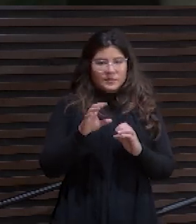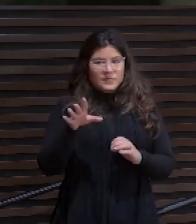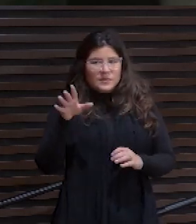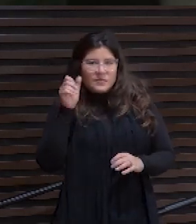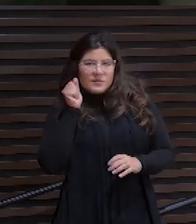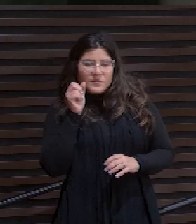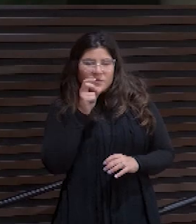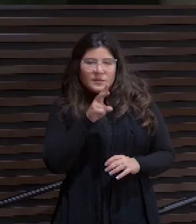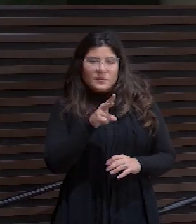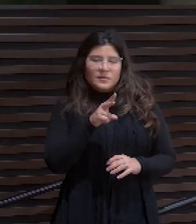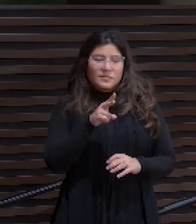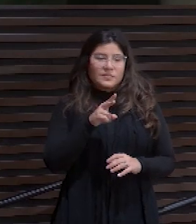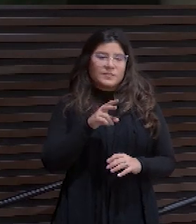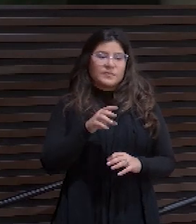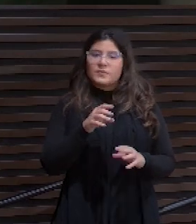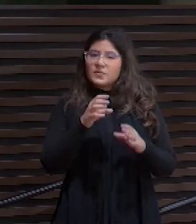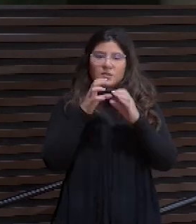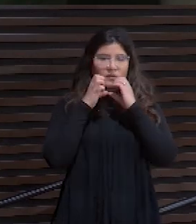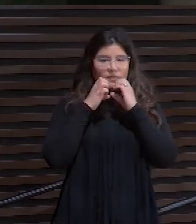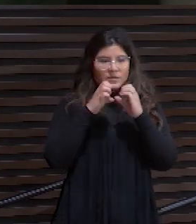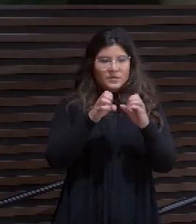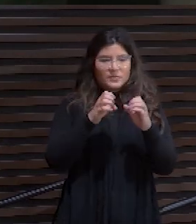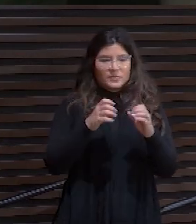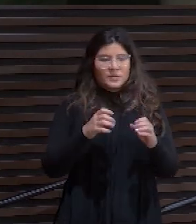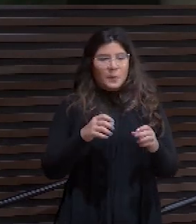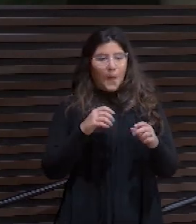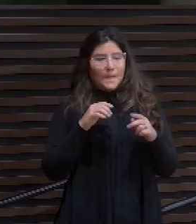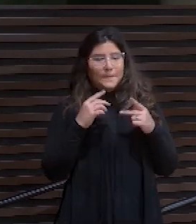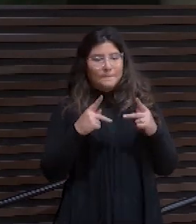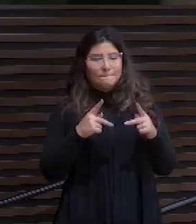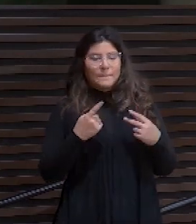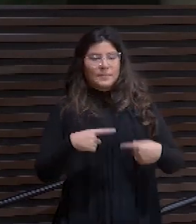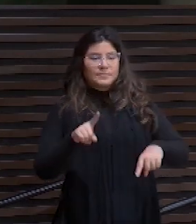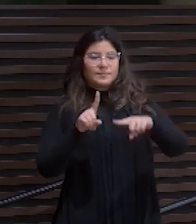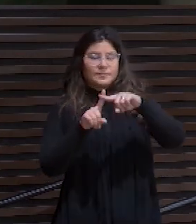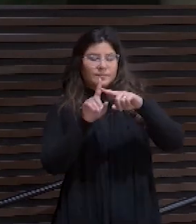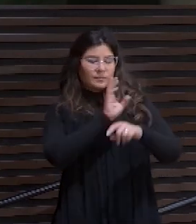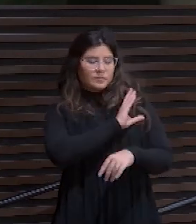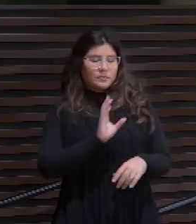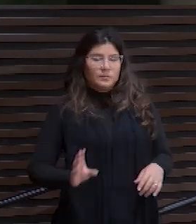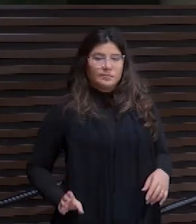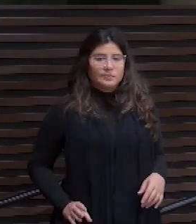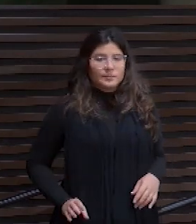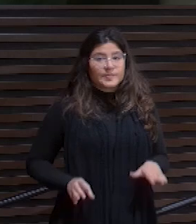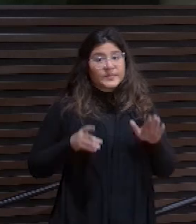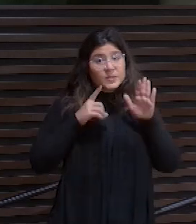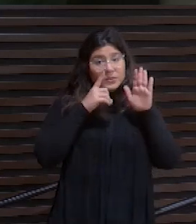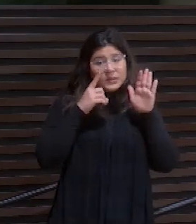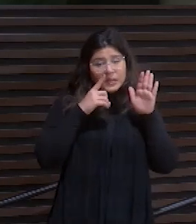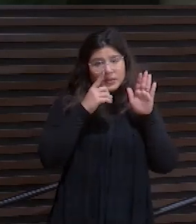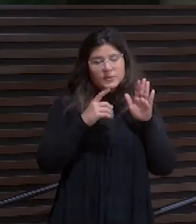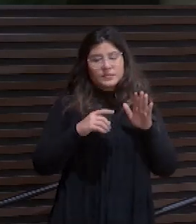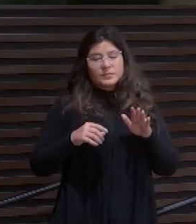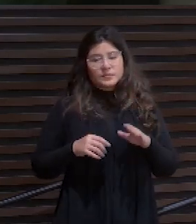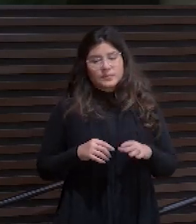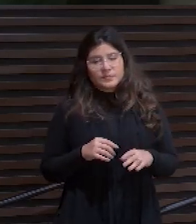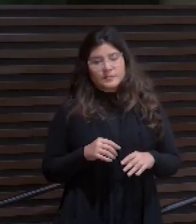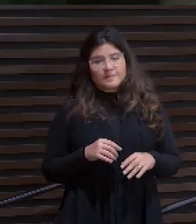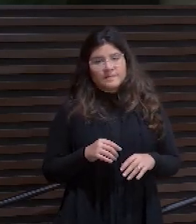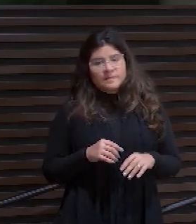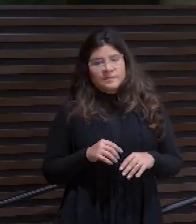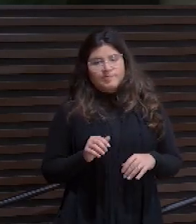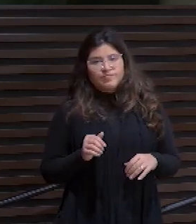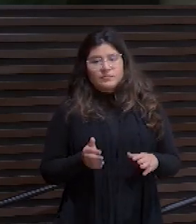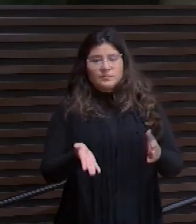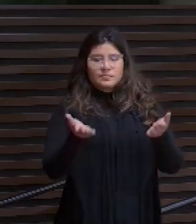evangelho da cruz de Cristo. Então, porque o Senhor nos chama para termos cuidado e Ele nos dá esse discernimento.